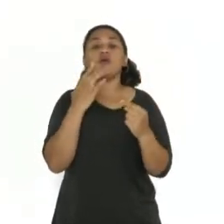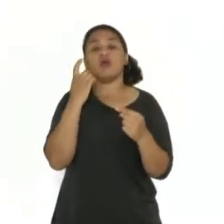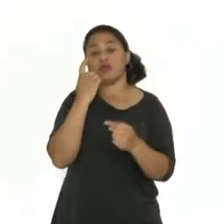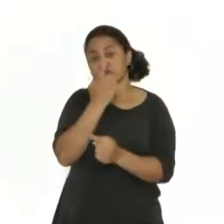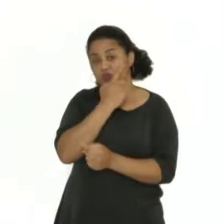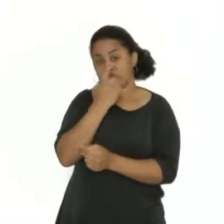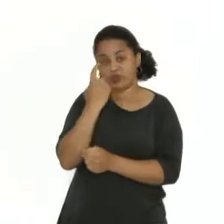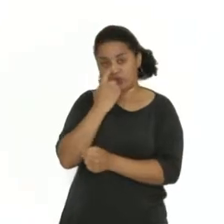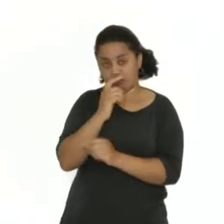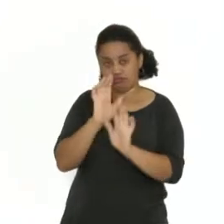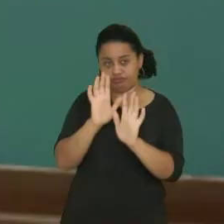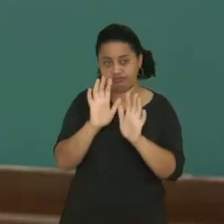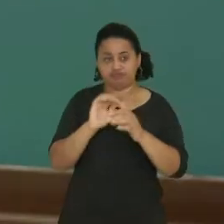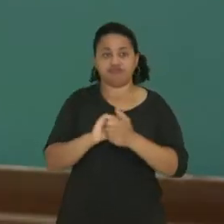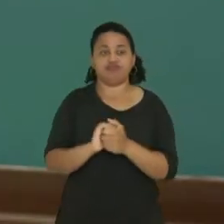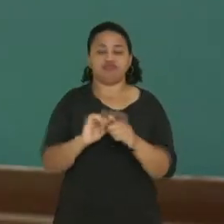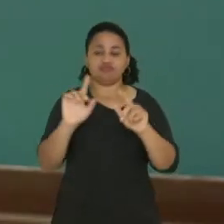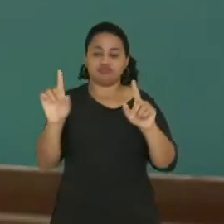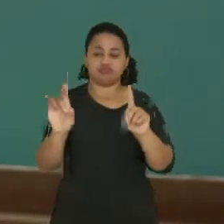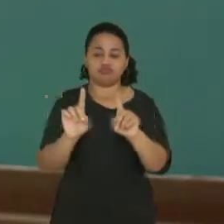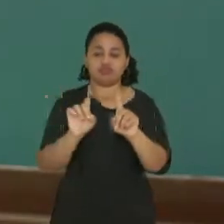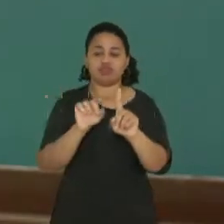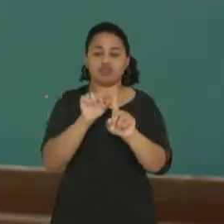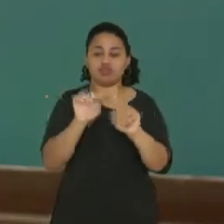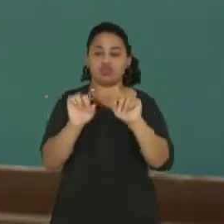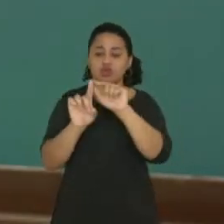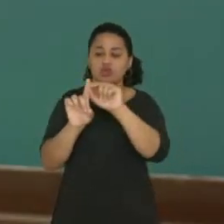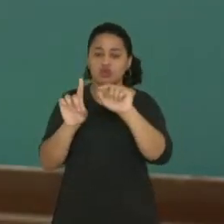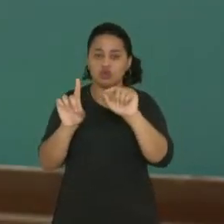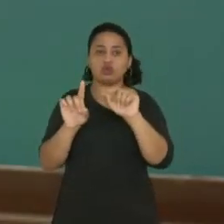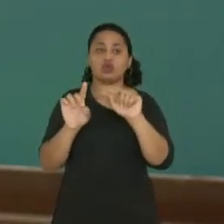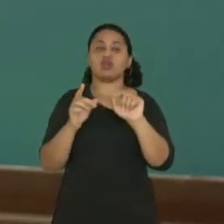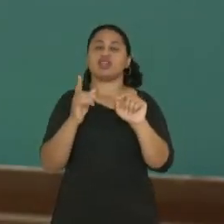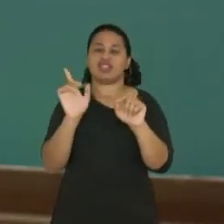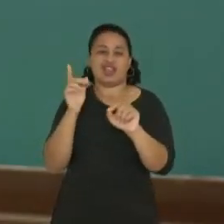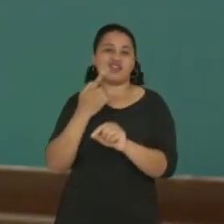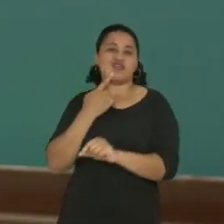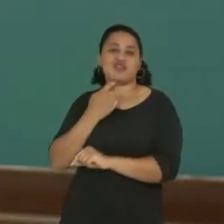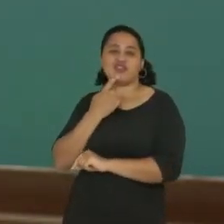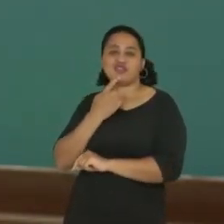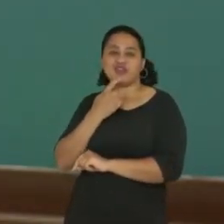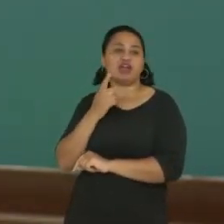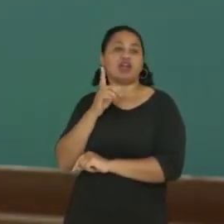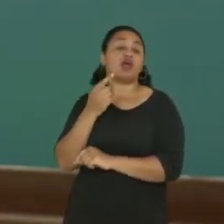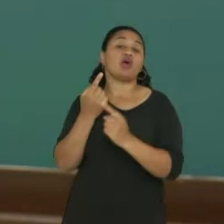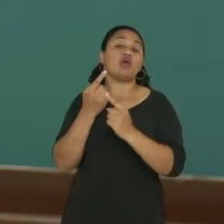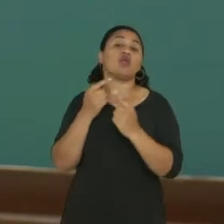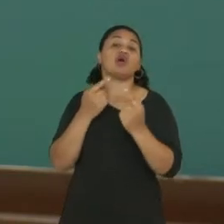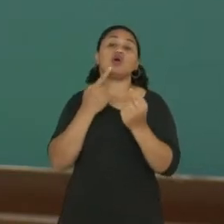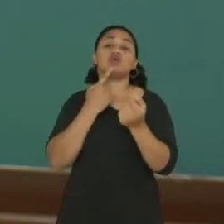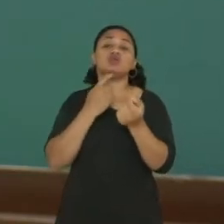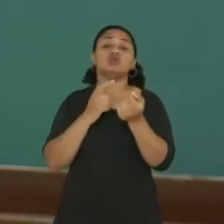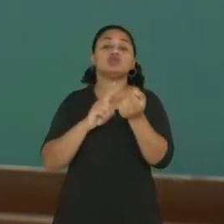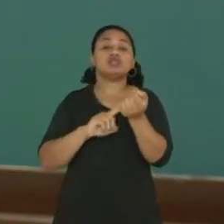indivíduo. Esta parte vai dizer o tipo sanguíneo do